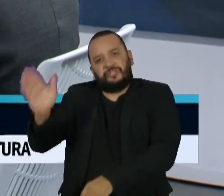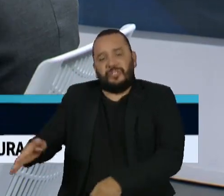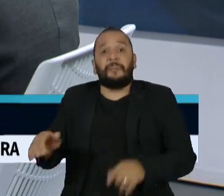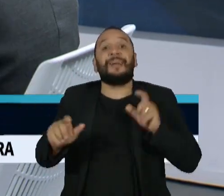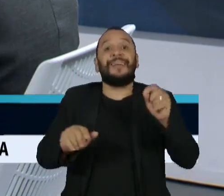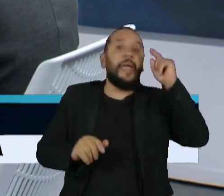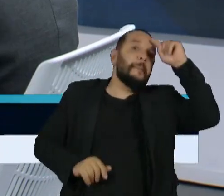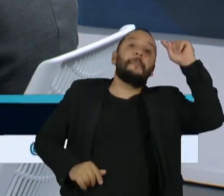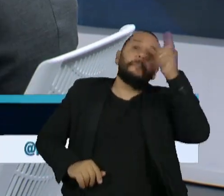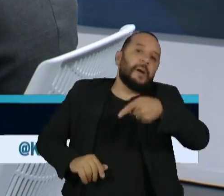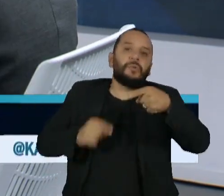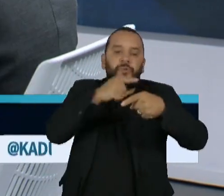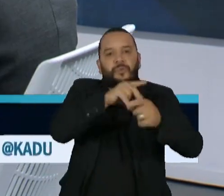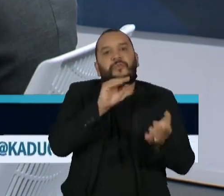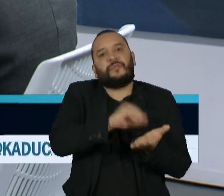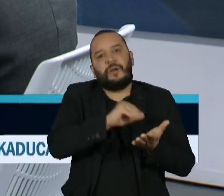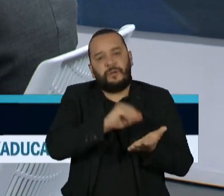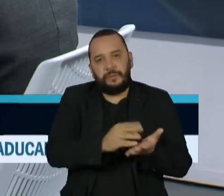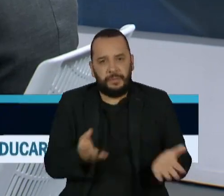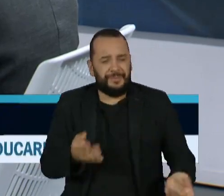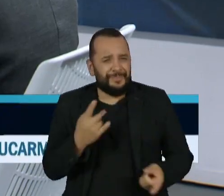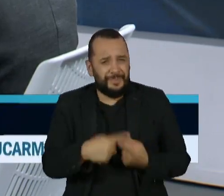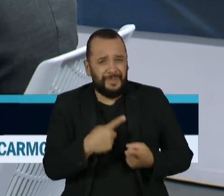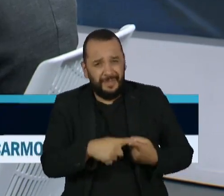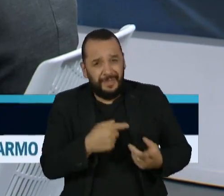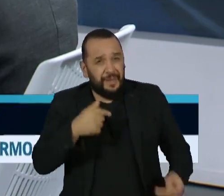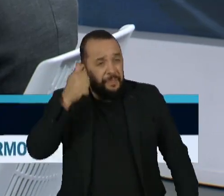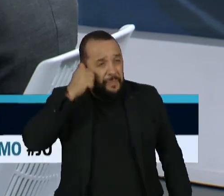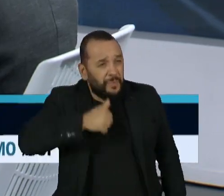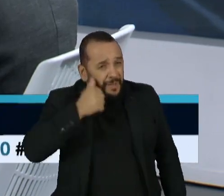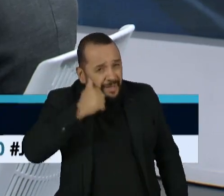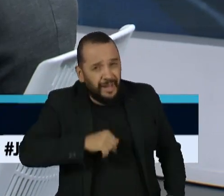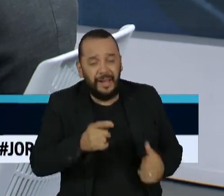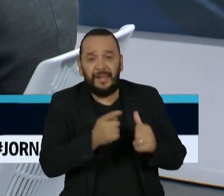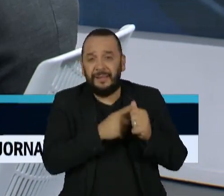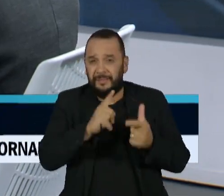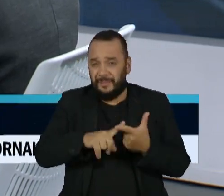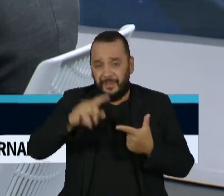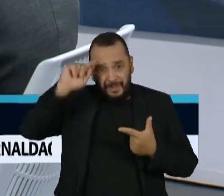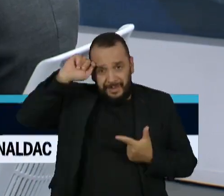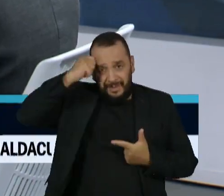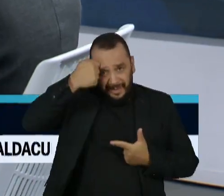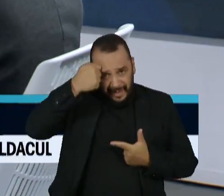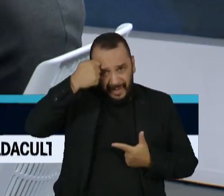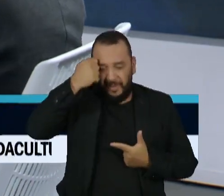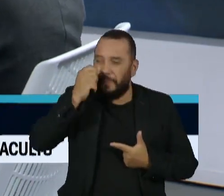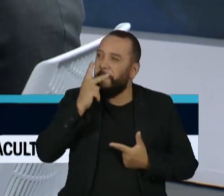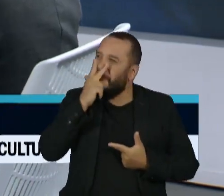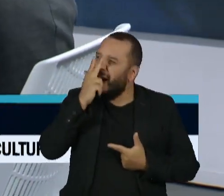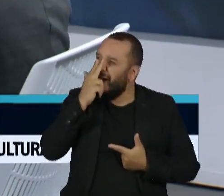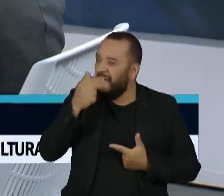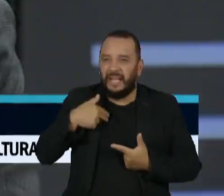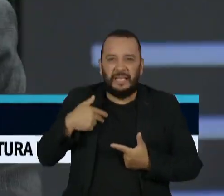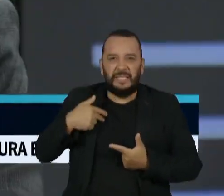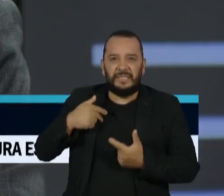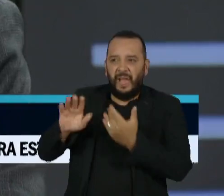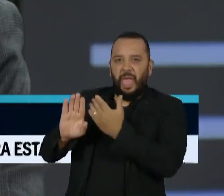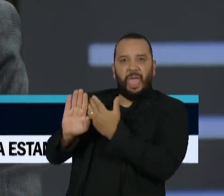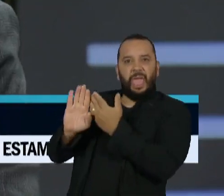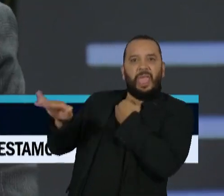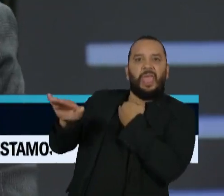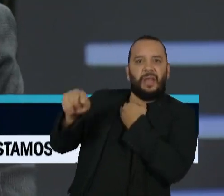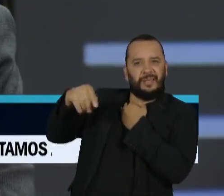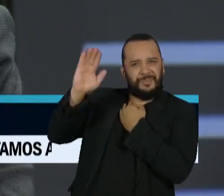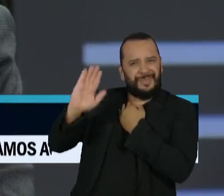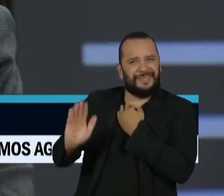respostas evidencia que mulheres e negros continuam ocupando um lugar periférico no Brasil, Capaz? Na verdade,